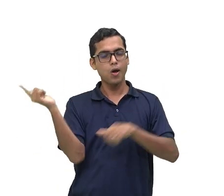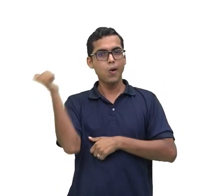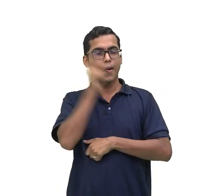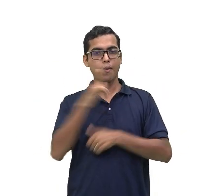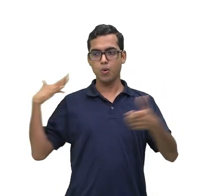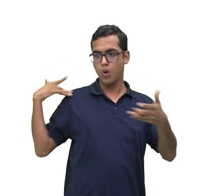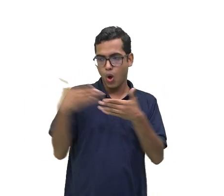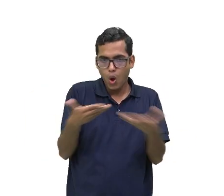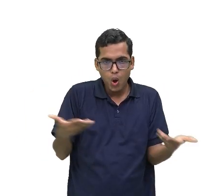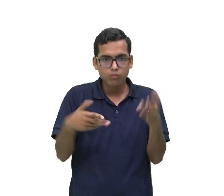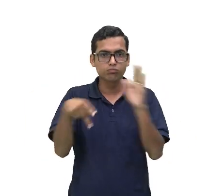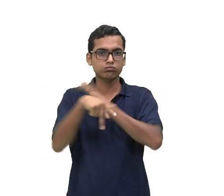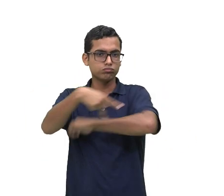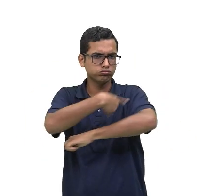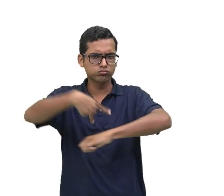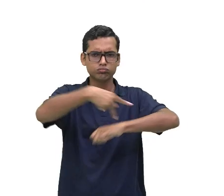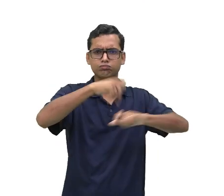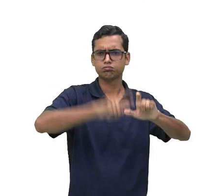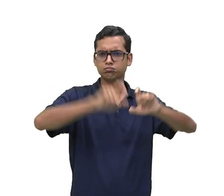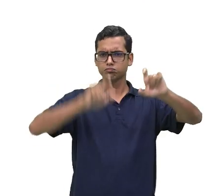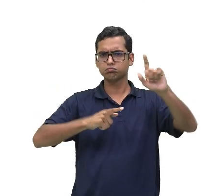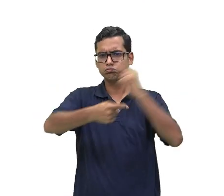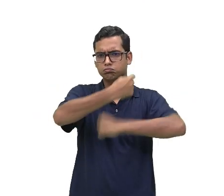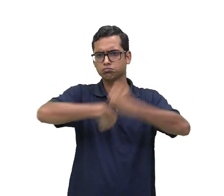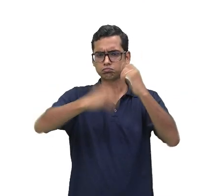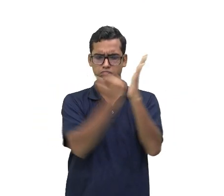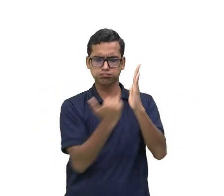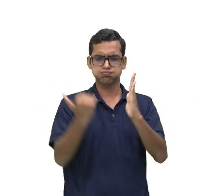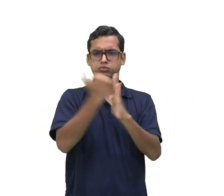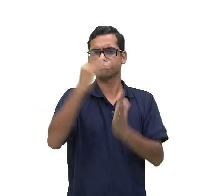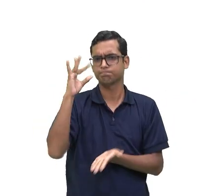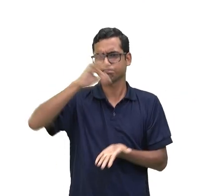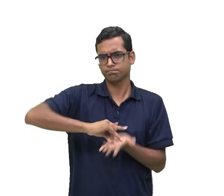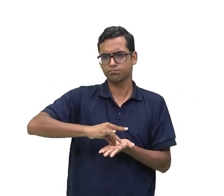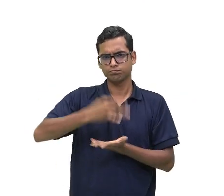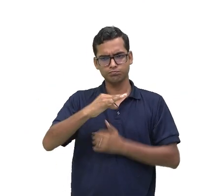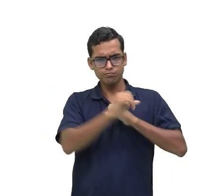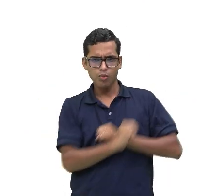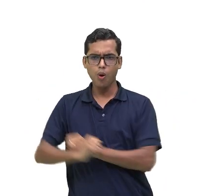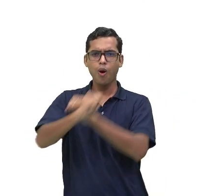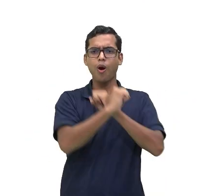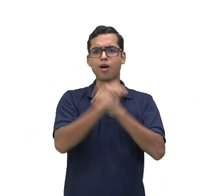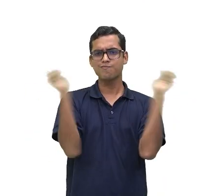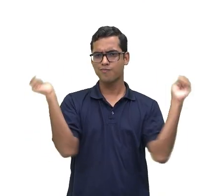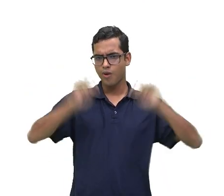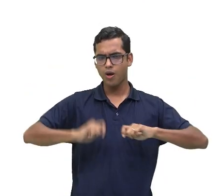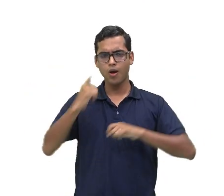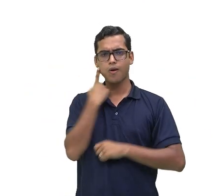em dia, são grandes potências econômicas, tá? Então, essa proteção, gente, acabou se